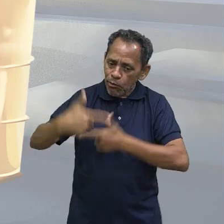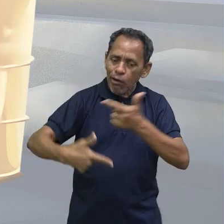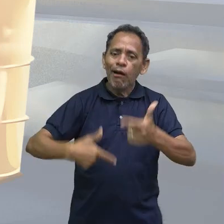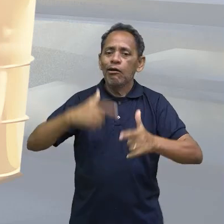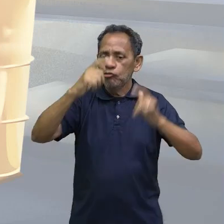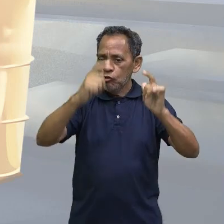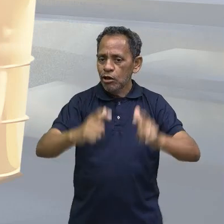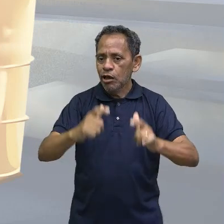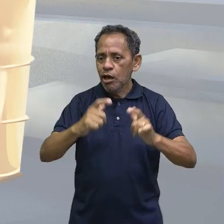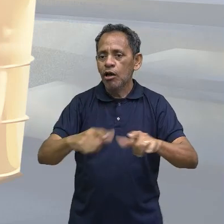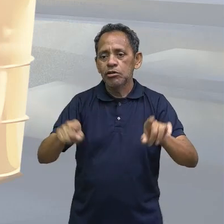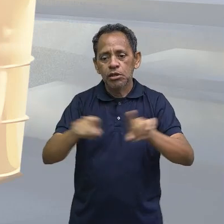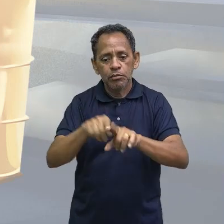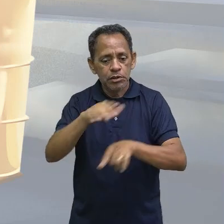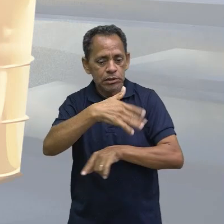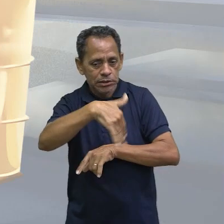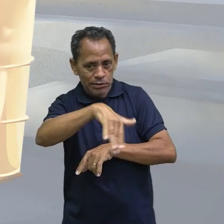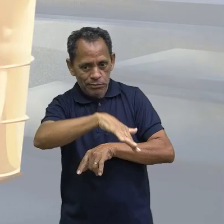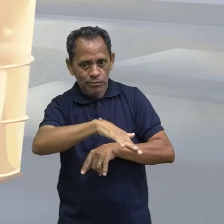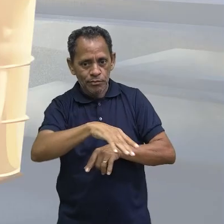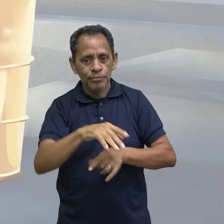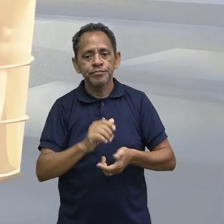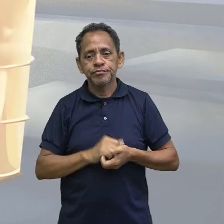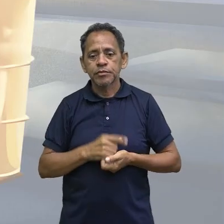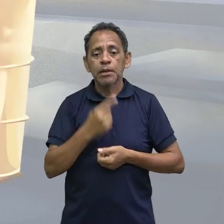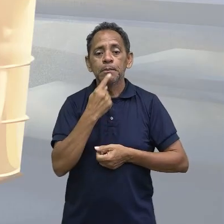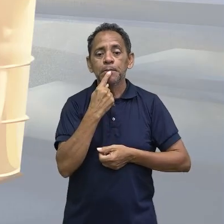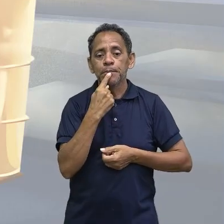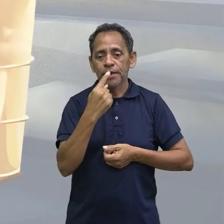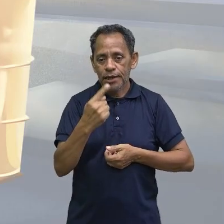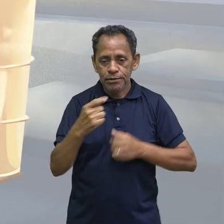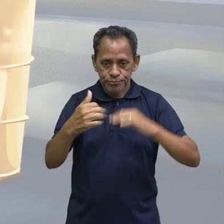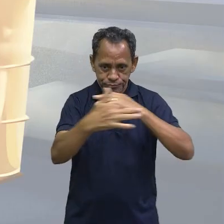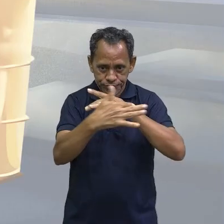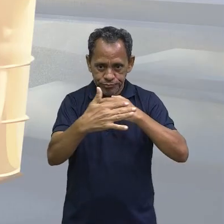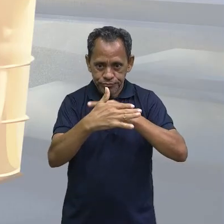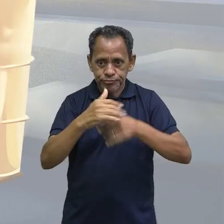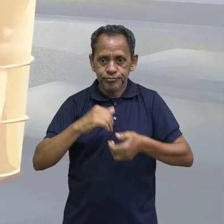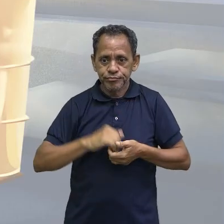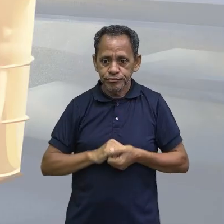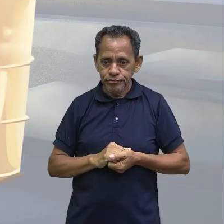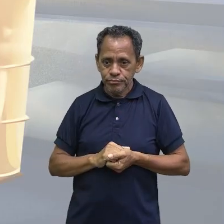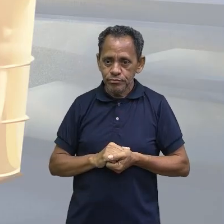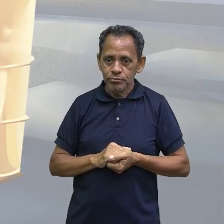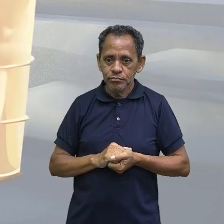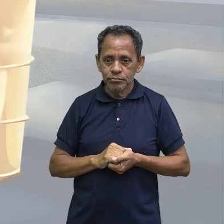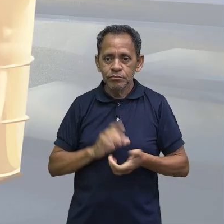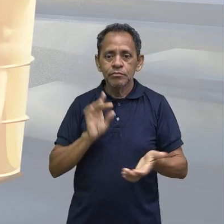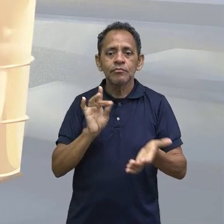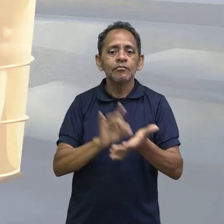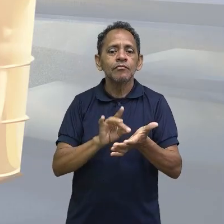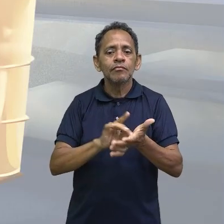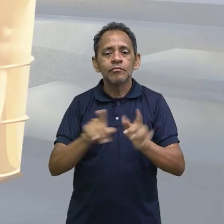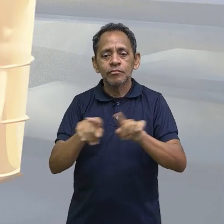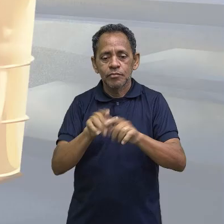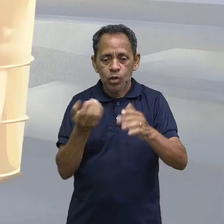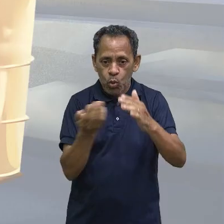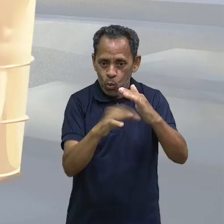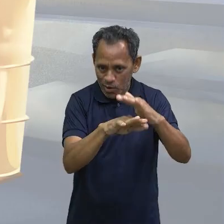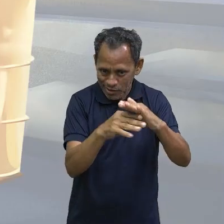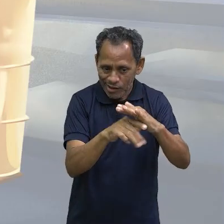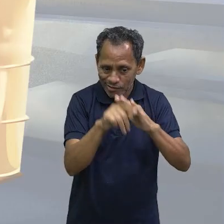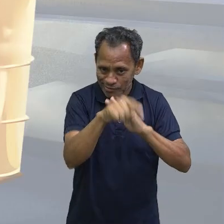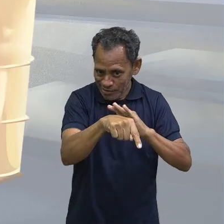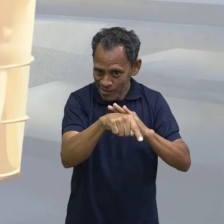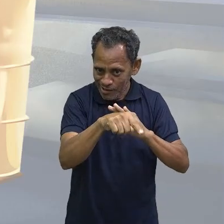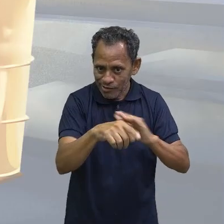né, ali essa região ela é próxima, né, de uma cidade, então, na verdade, pelo fato dele estar armazenado, né,